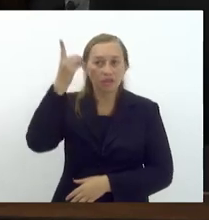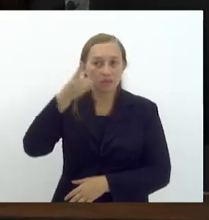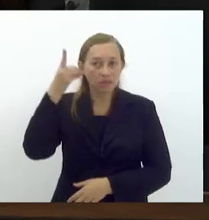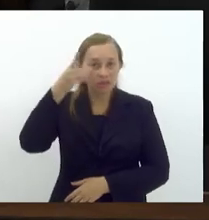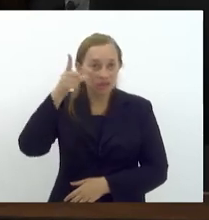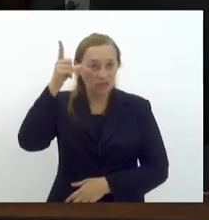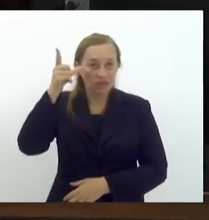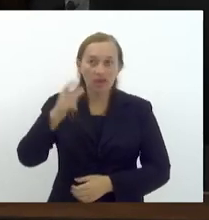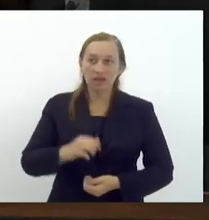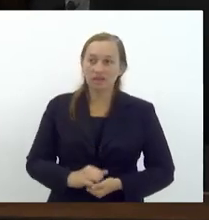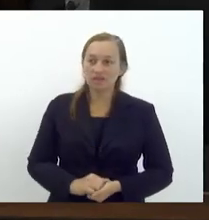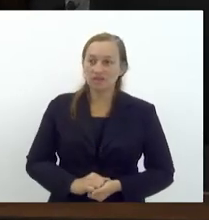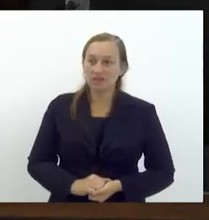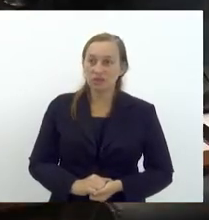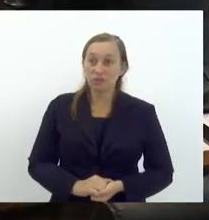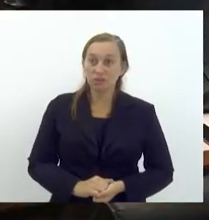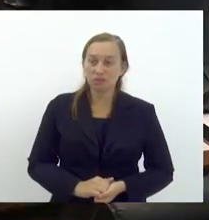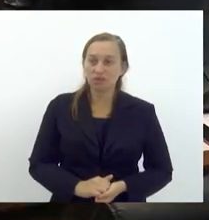deputada Lucinha